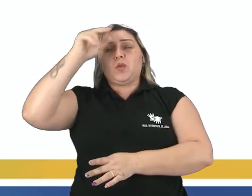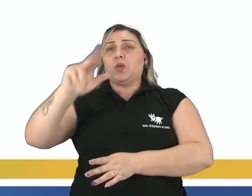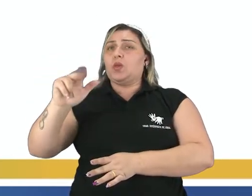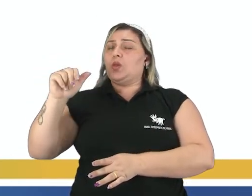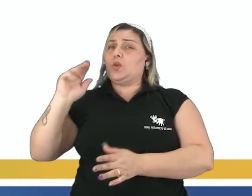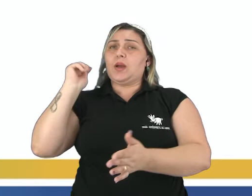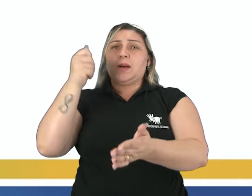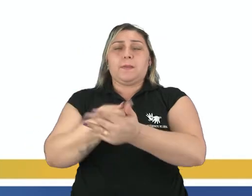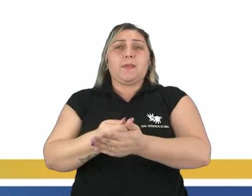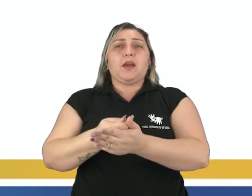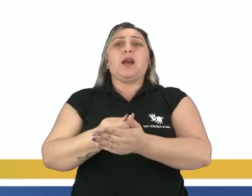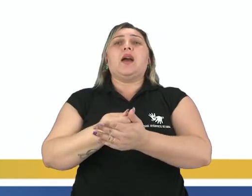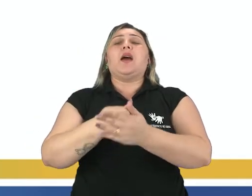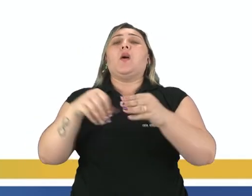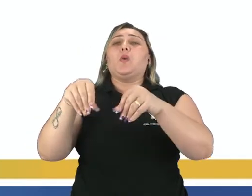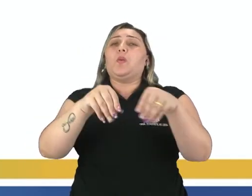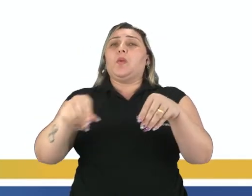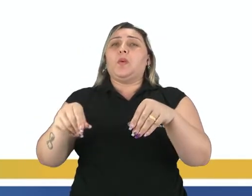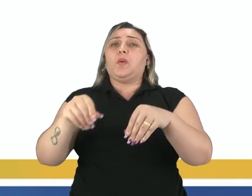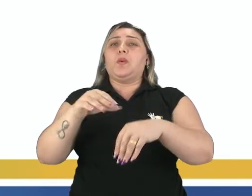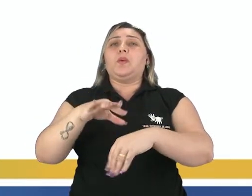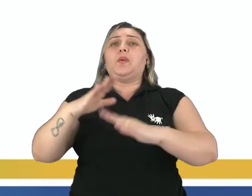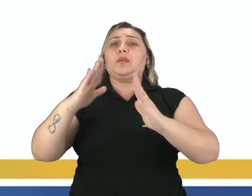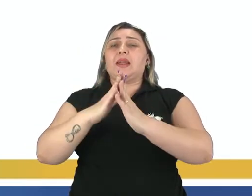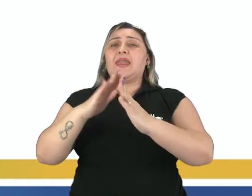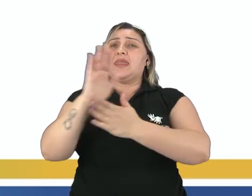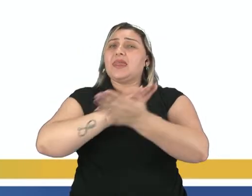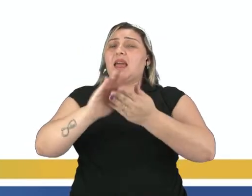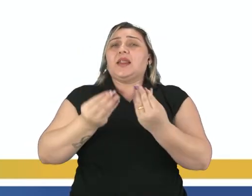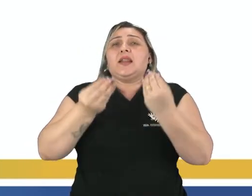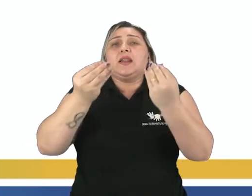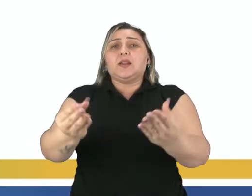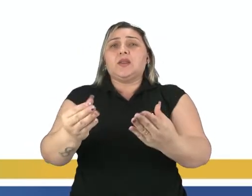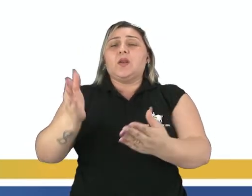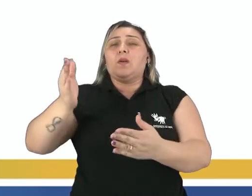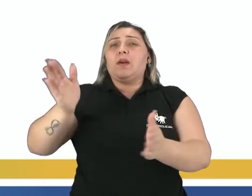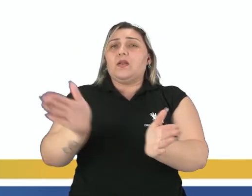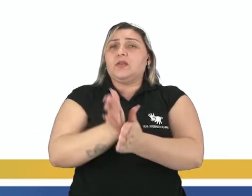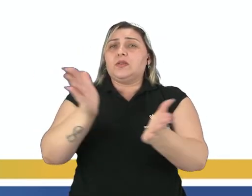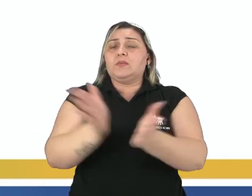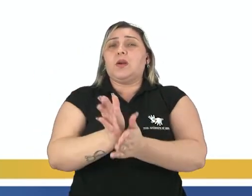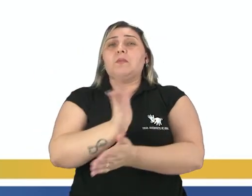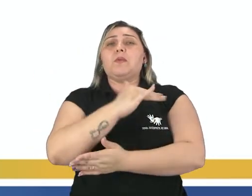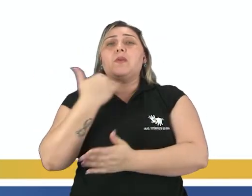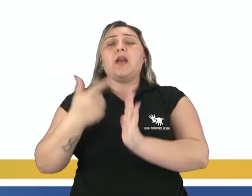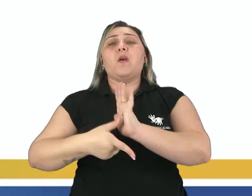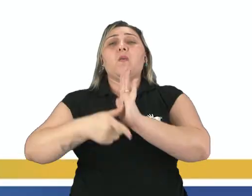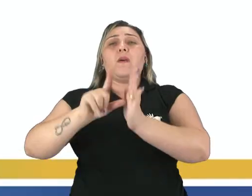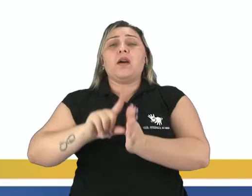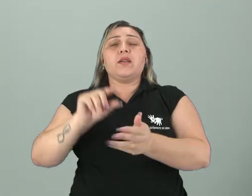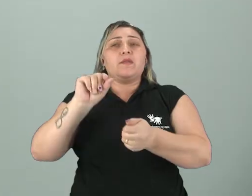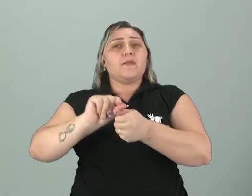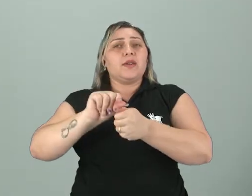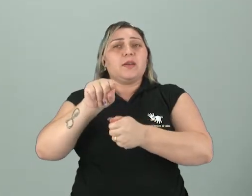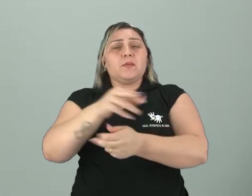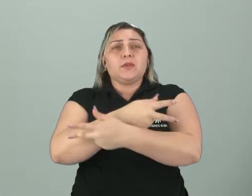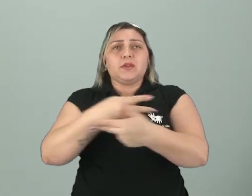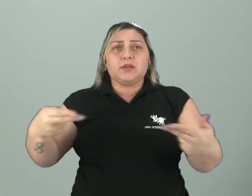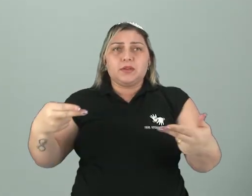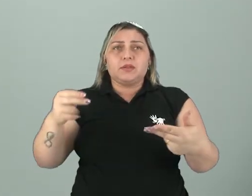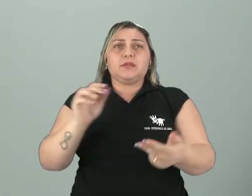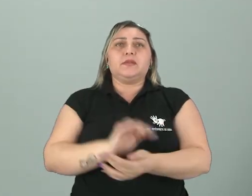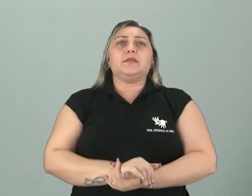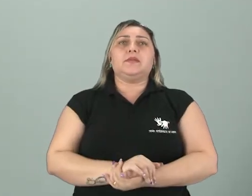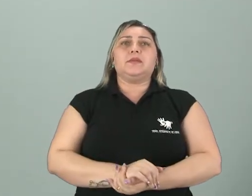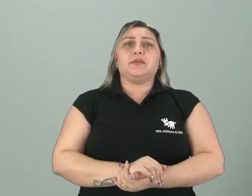será paga a conta do padeiro, nada dou aos pobres. Morreu antes de fazer a pontuação. Vejam, gente, o que o homem escreveu